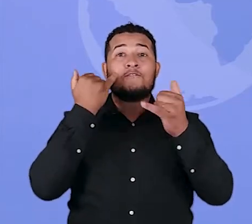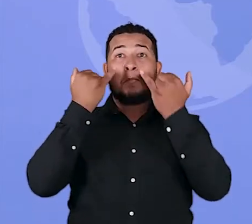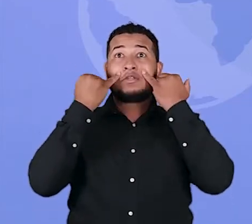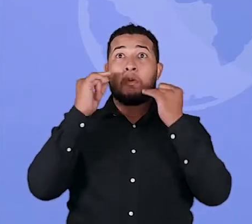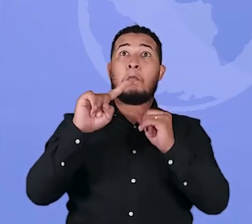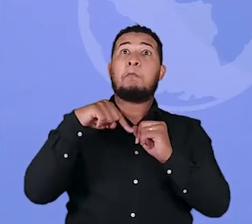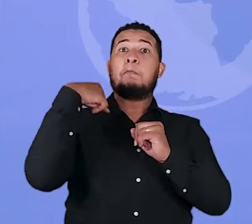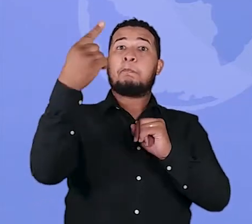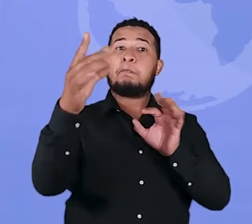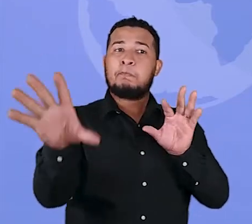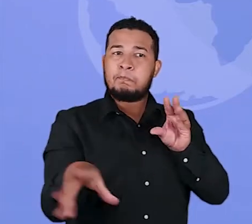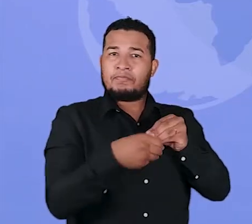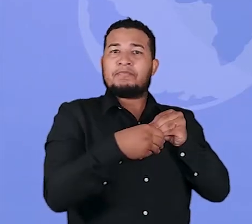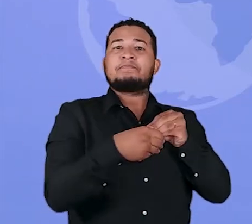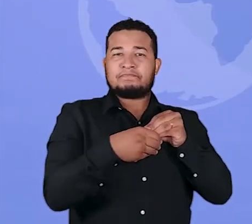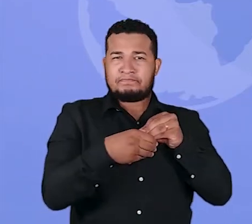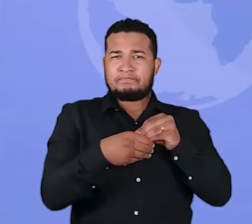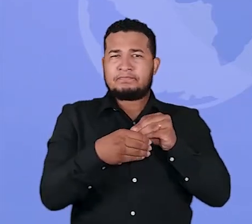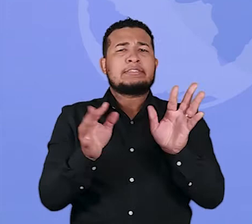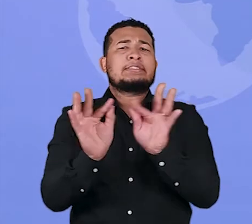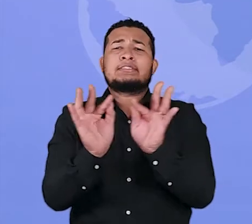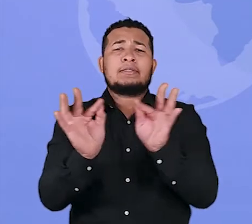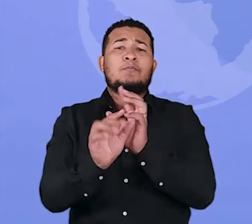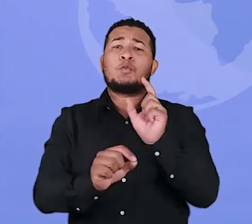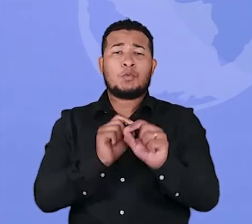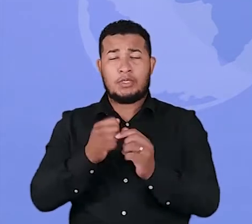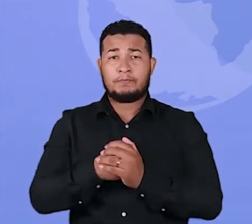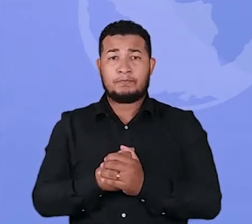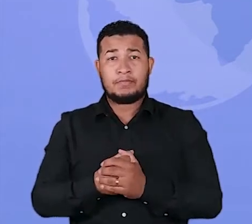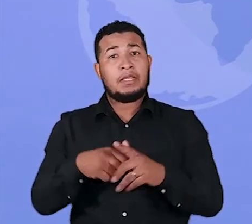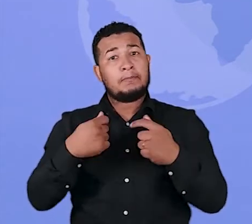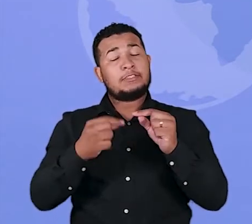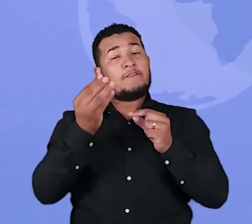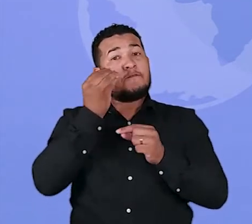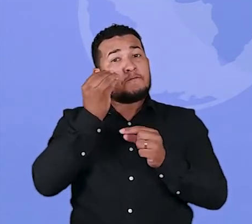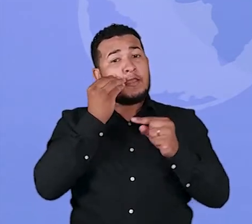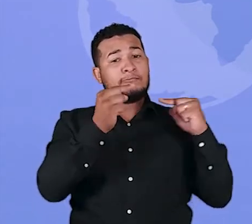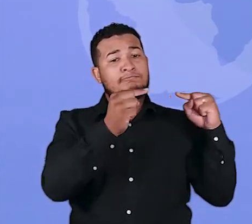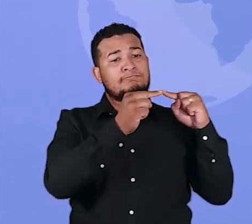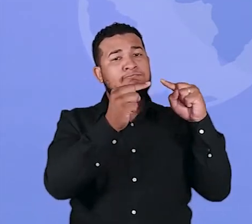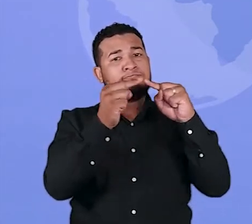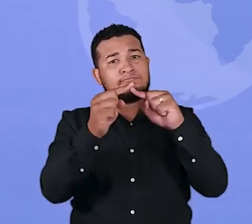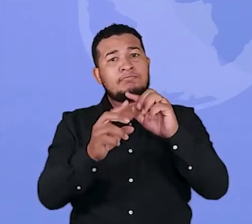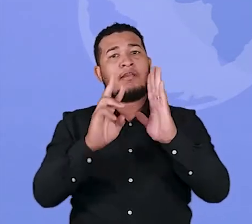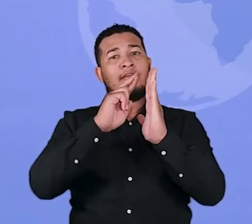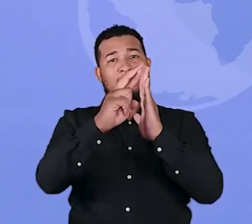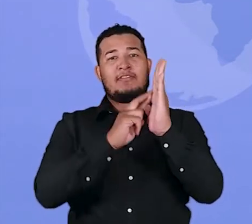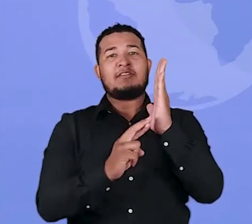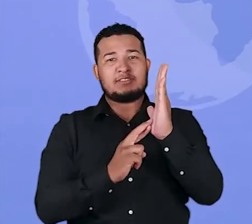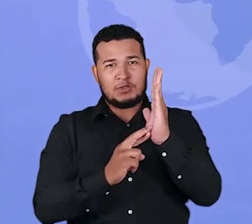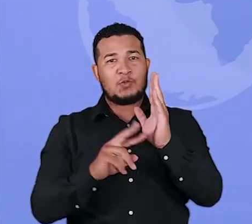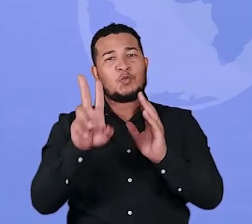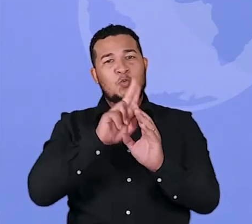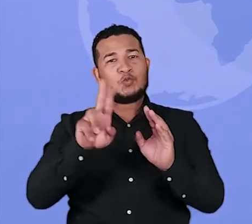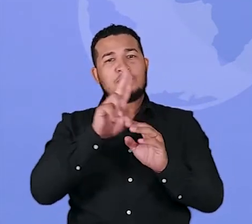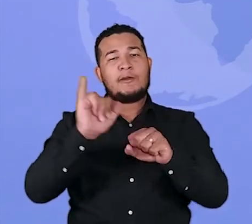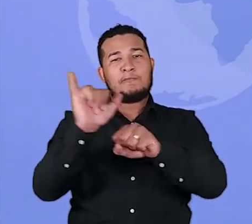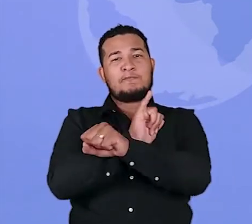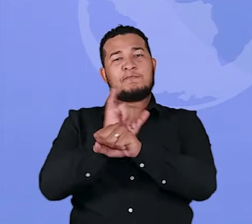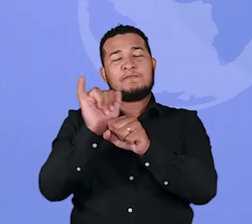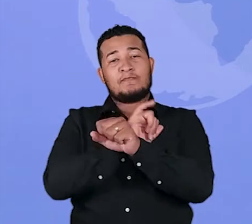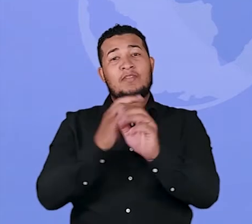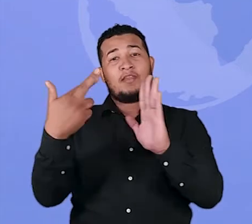que estava trazendo no slide. Simples, cara. Você vai ter que construir a sua redação de acordo com as